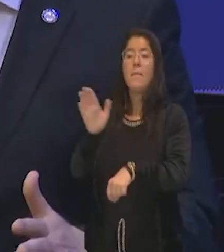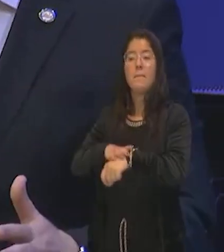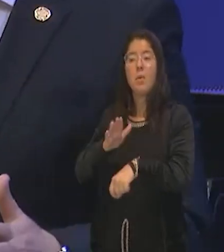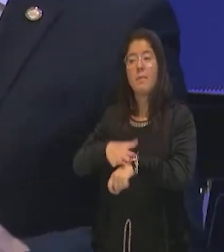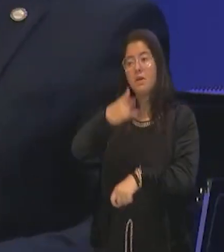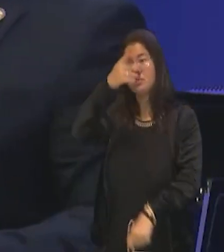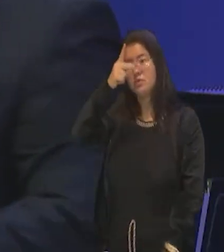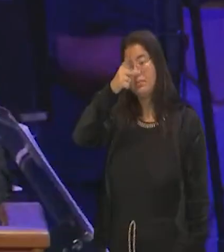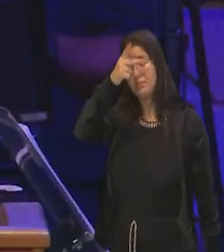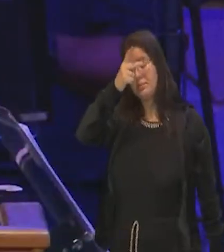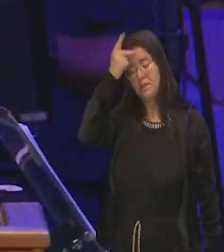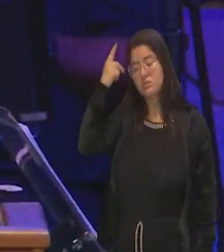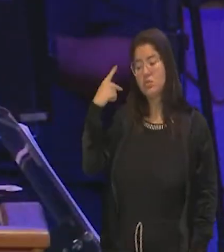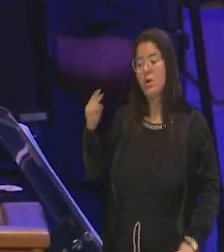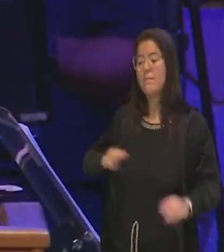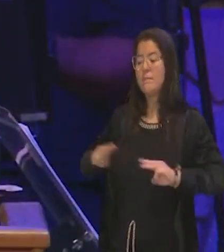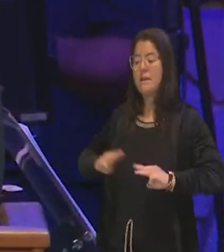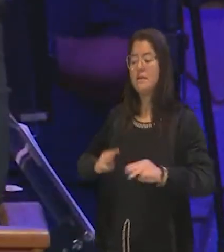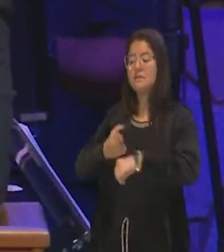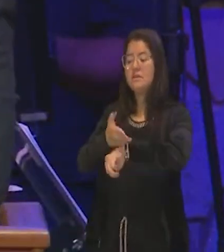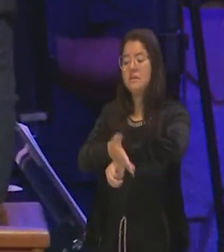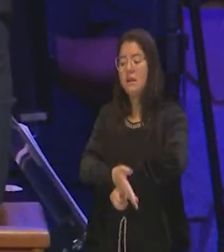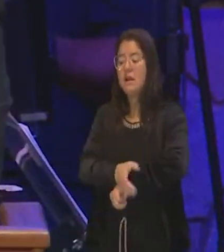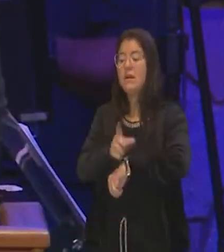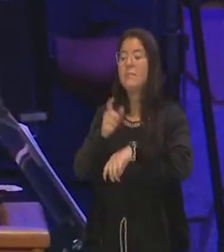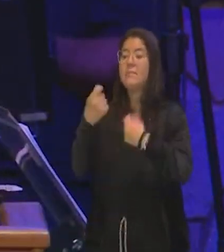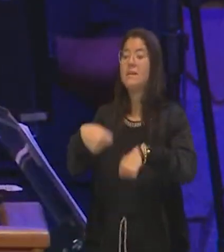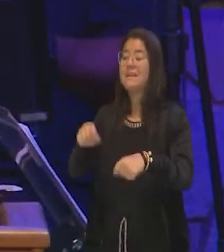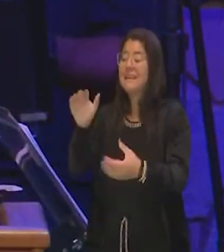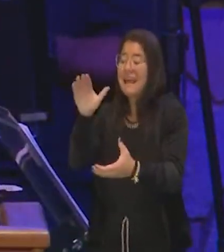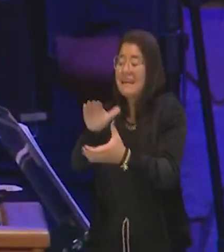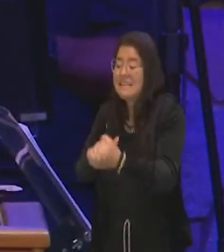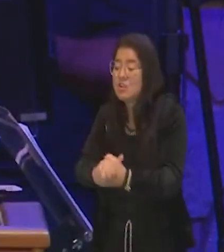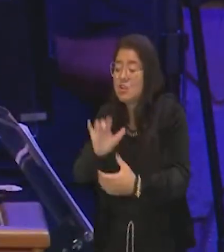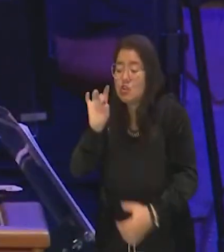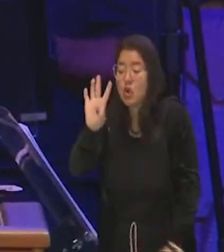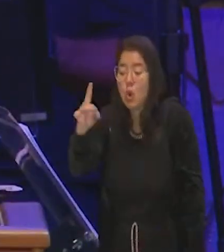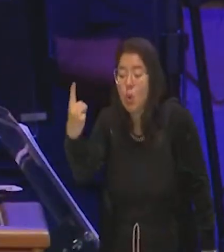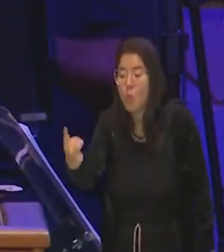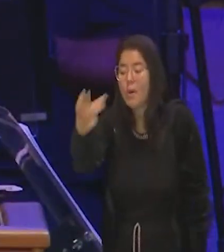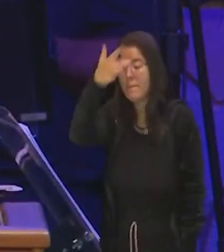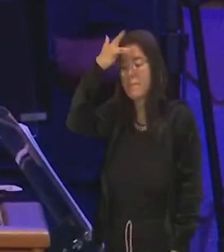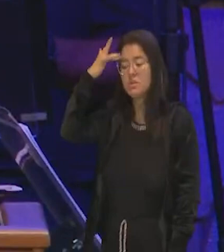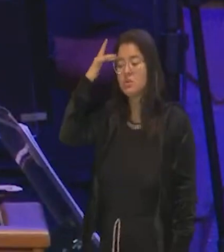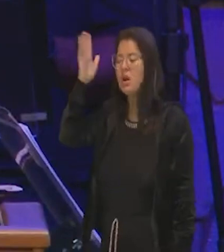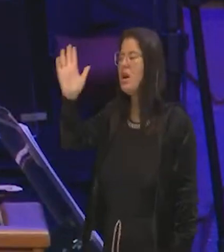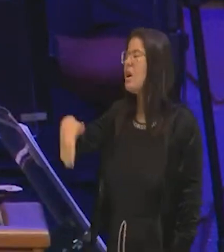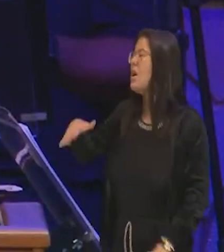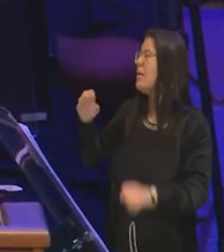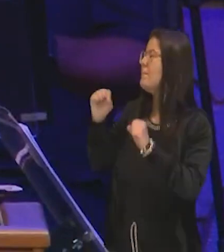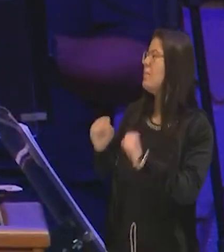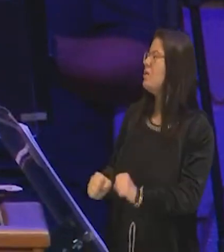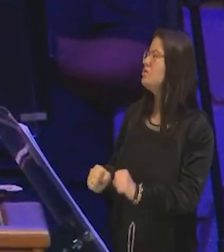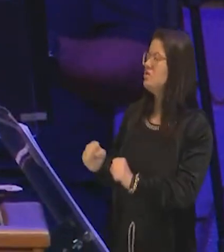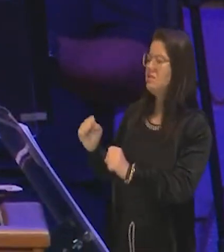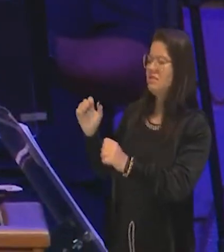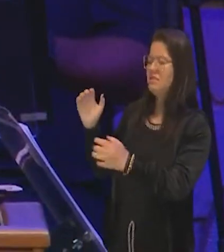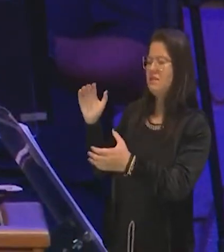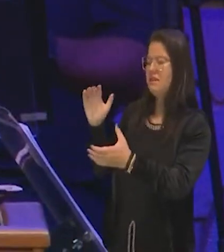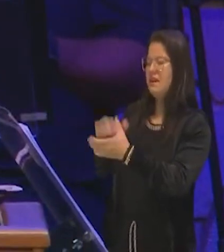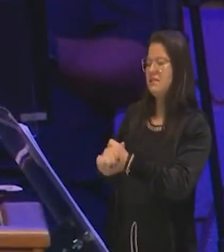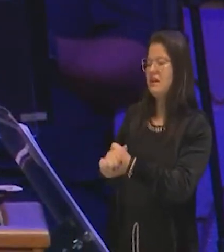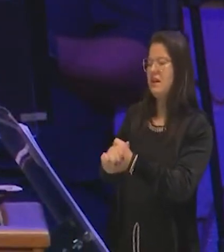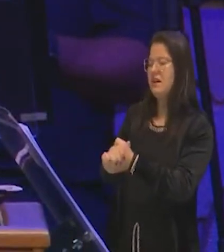exercício do ministério, ele deve ser casado com apenas uma pessoa. Ah, pastor, pode ser possível que ele